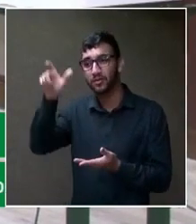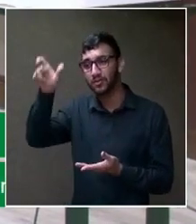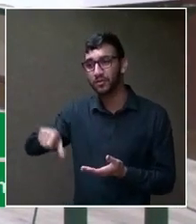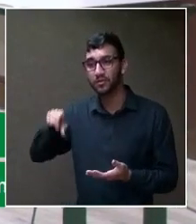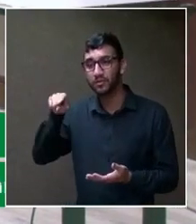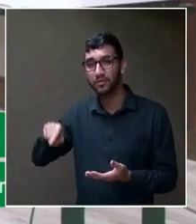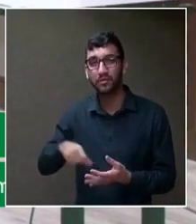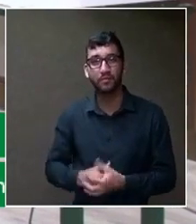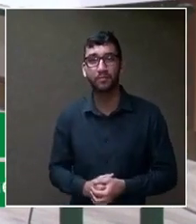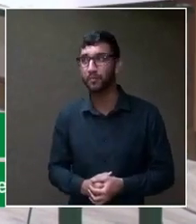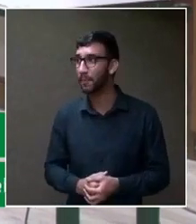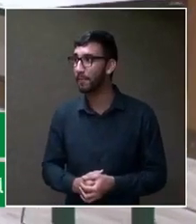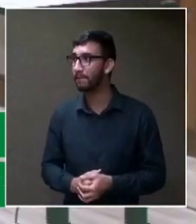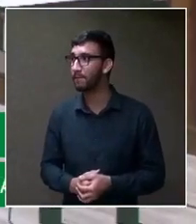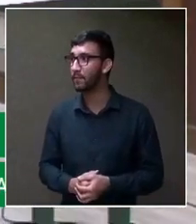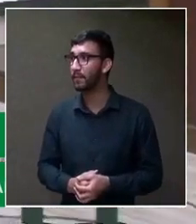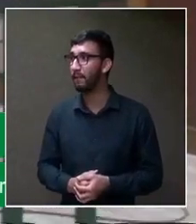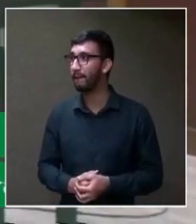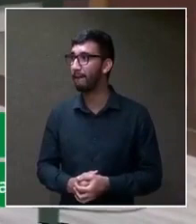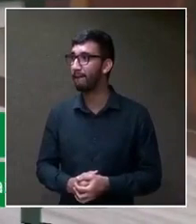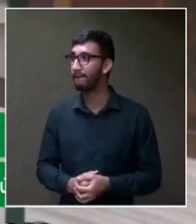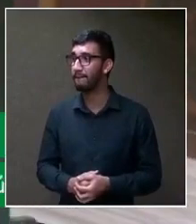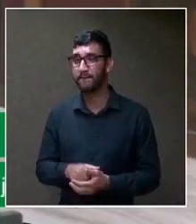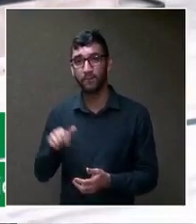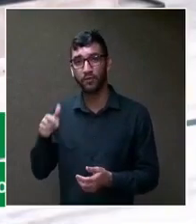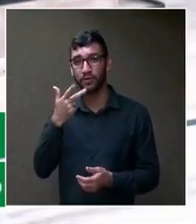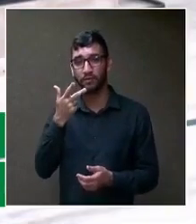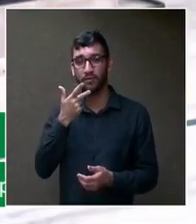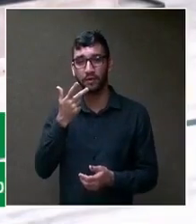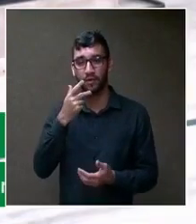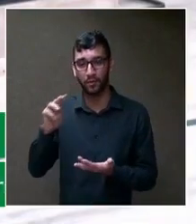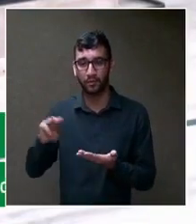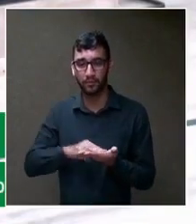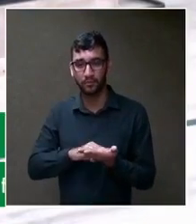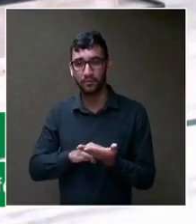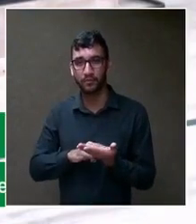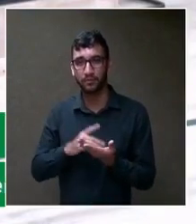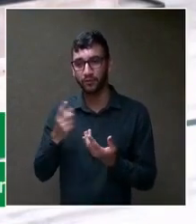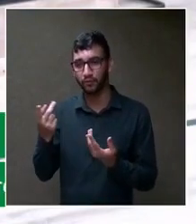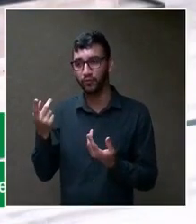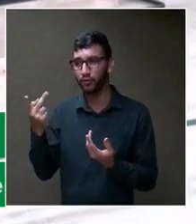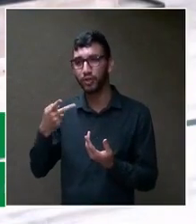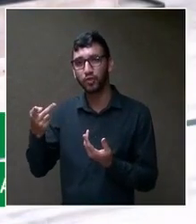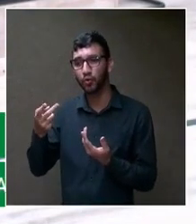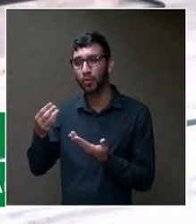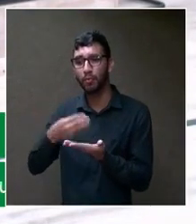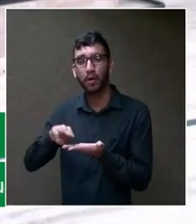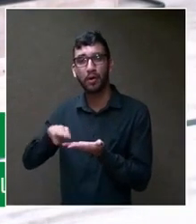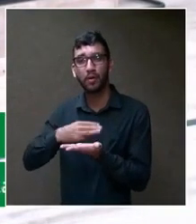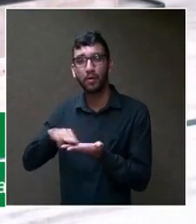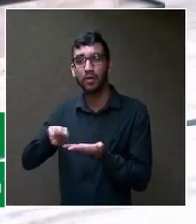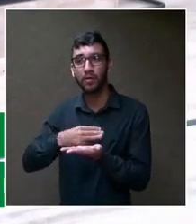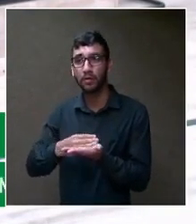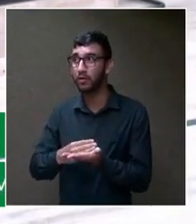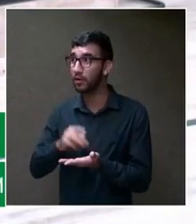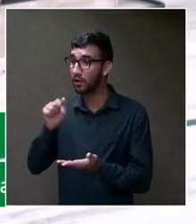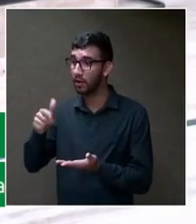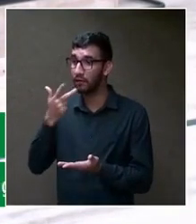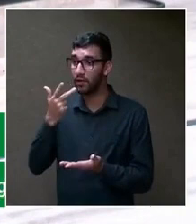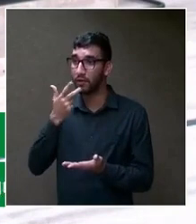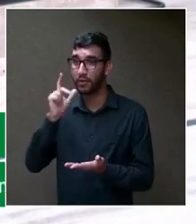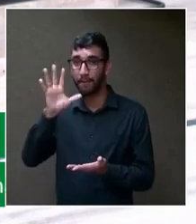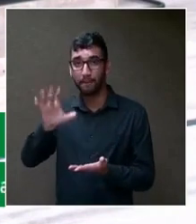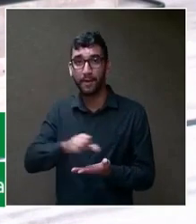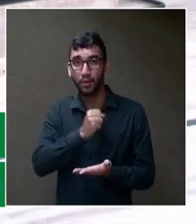Emily? Dessa mensagem que a senhora recebeu, que vocês trocaram aqui. Mas o que está dizendo aí? Que ela falou